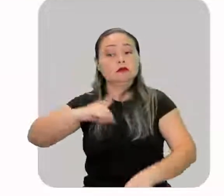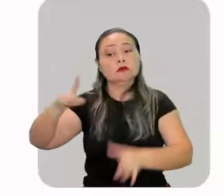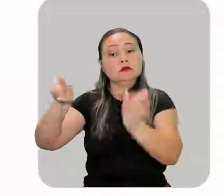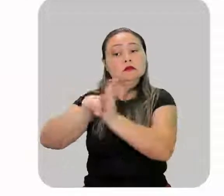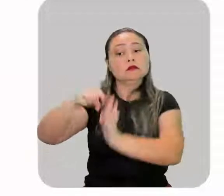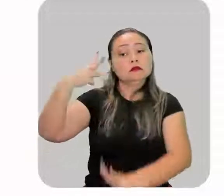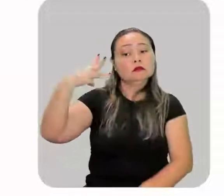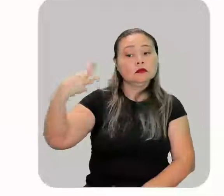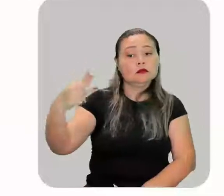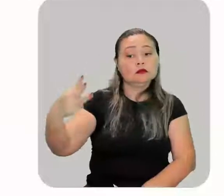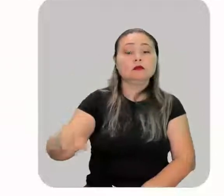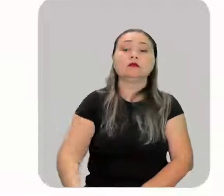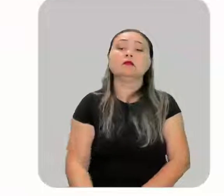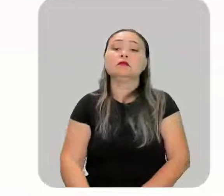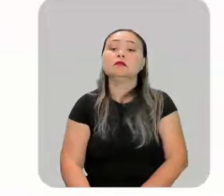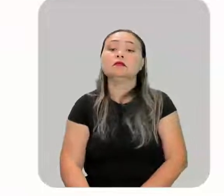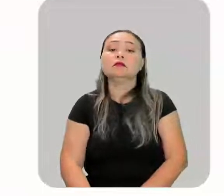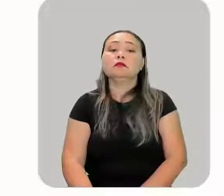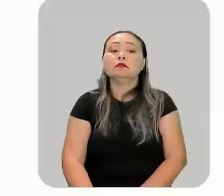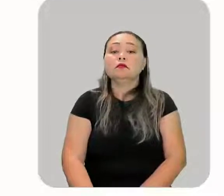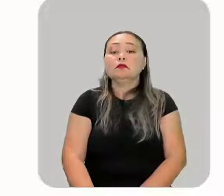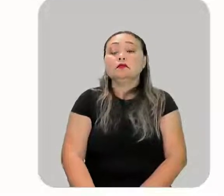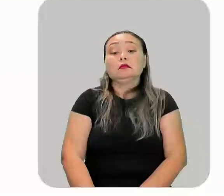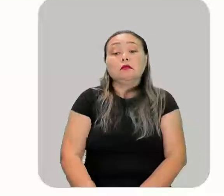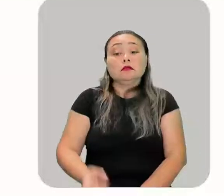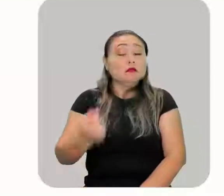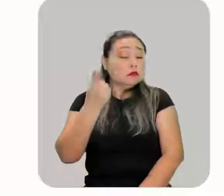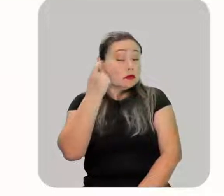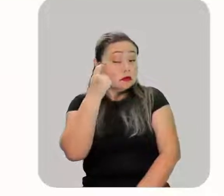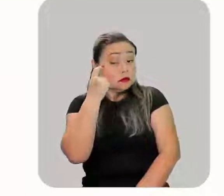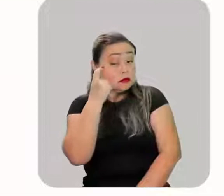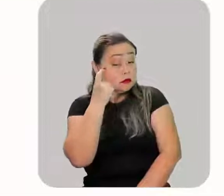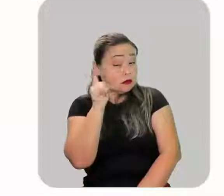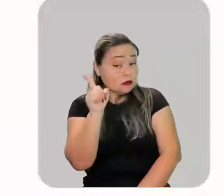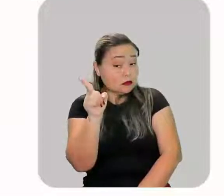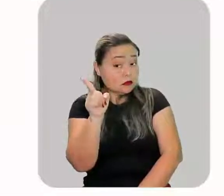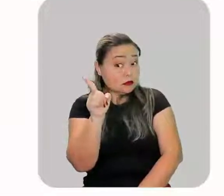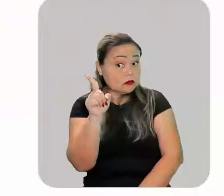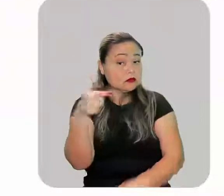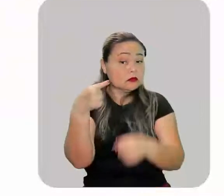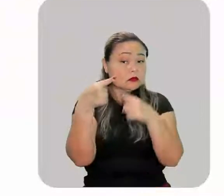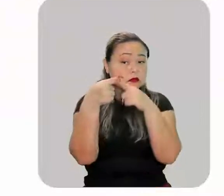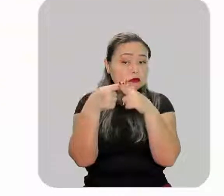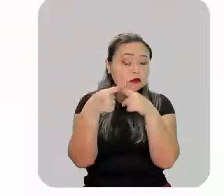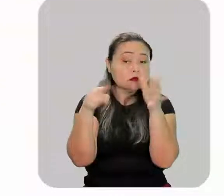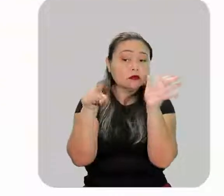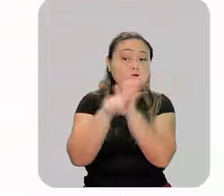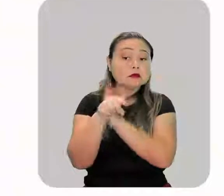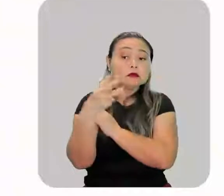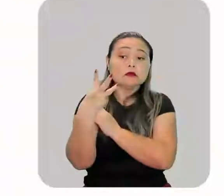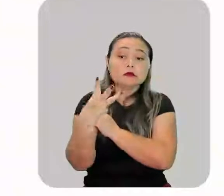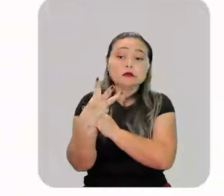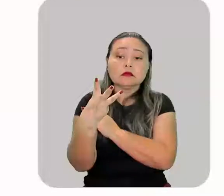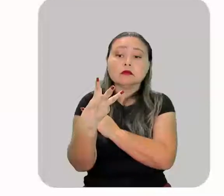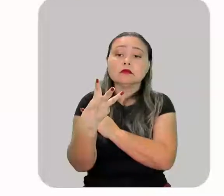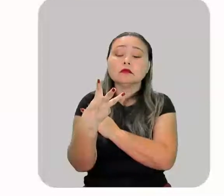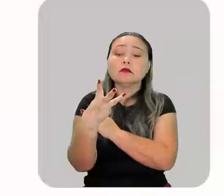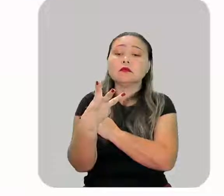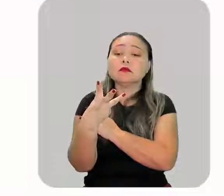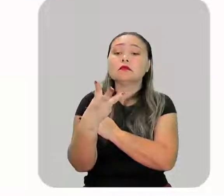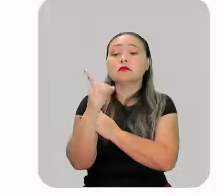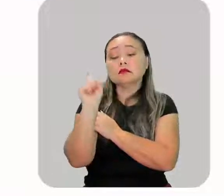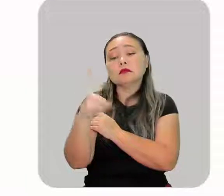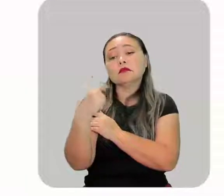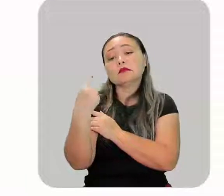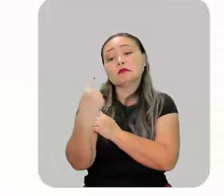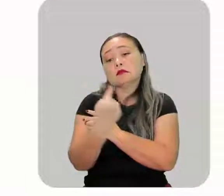tem que dar menos 3. Vamos lá, pensa, pensa. Multiplicado tem que dar 3, menos 3. Então, com